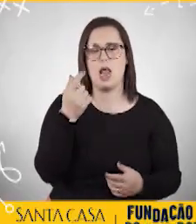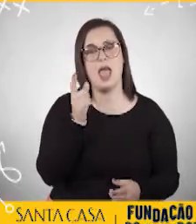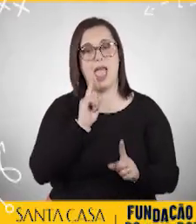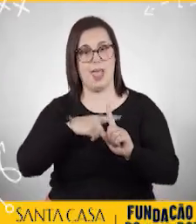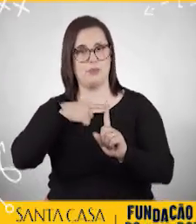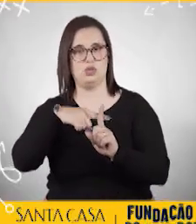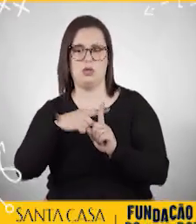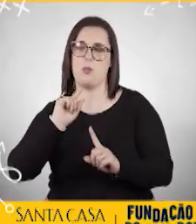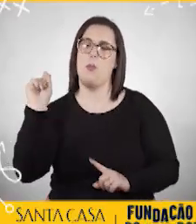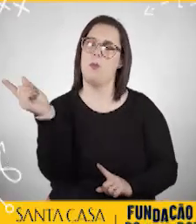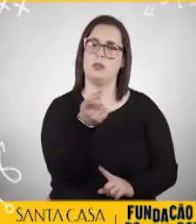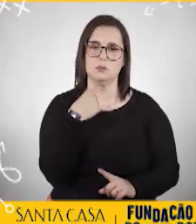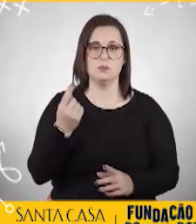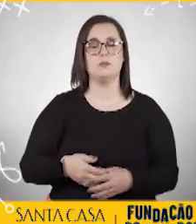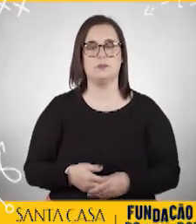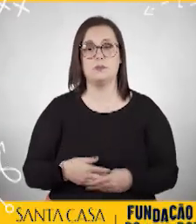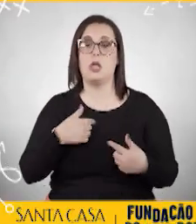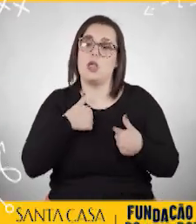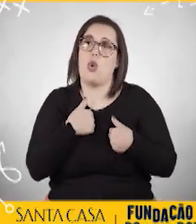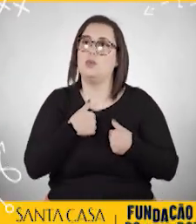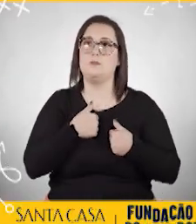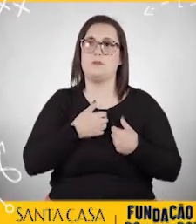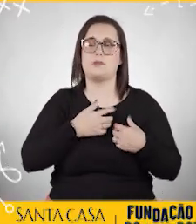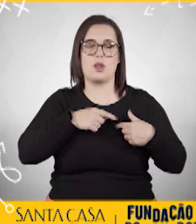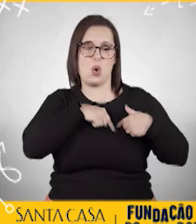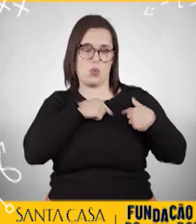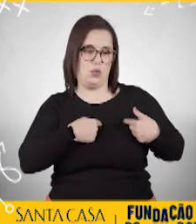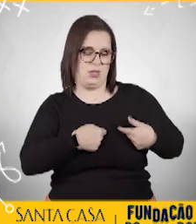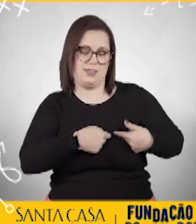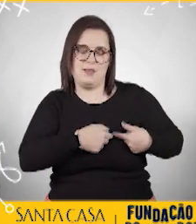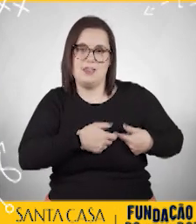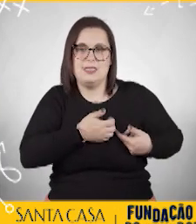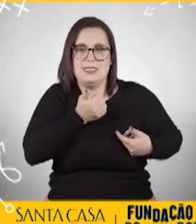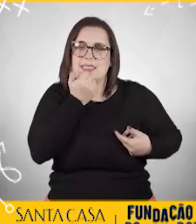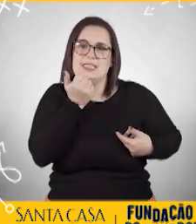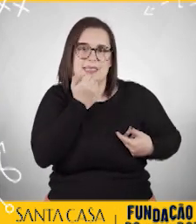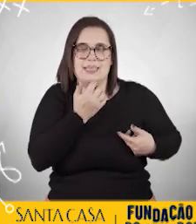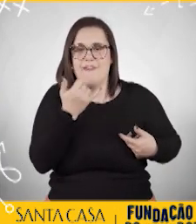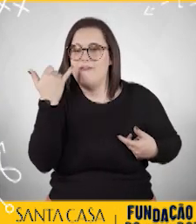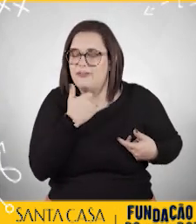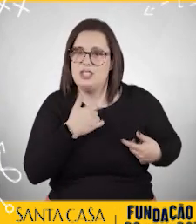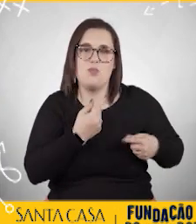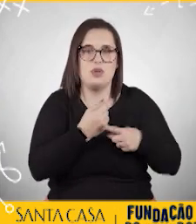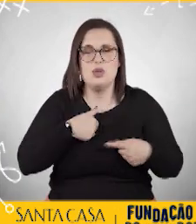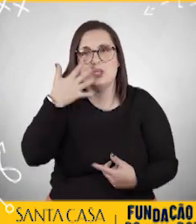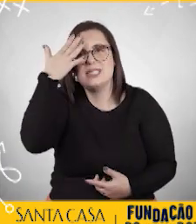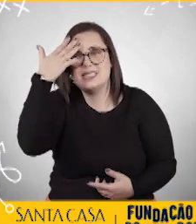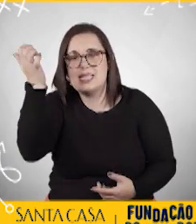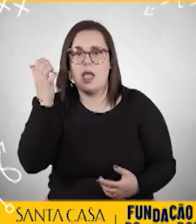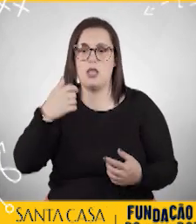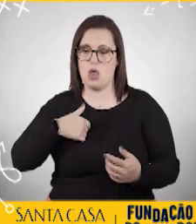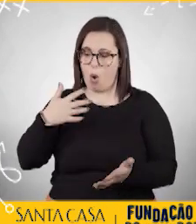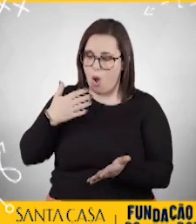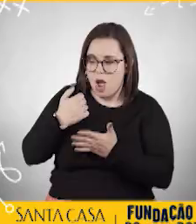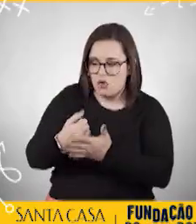cara, acho que era benéfico para toda a gente. Eu fico com o coração cheio porque percebo que estou também, de certa forma,